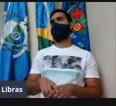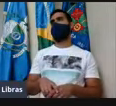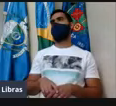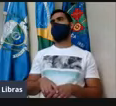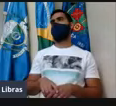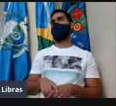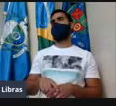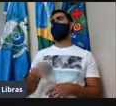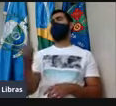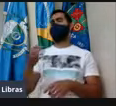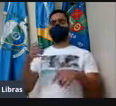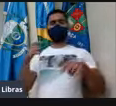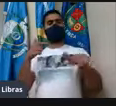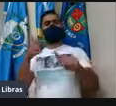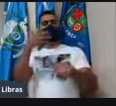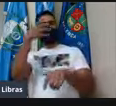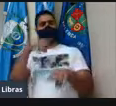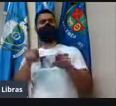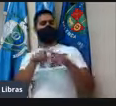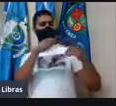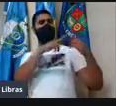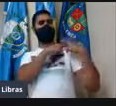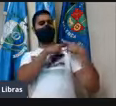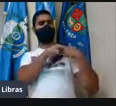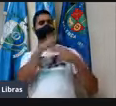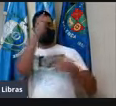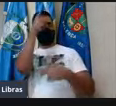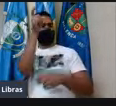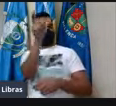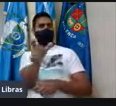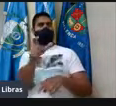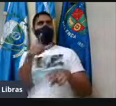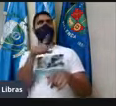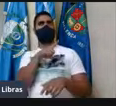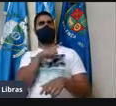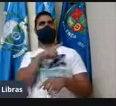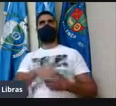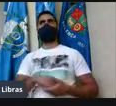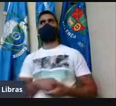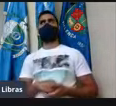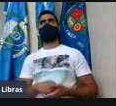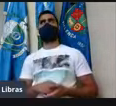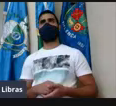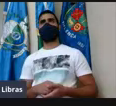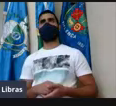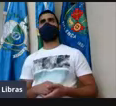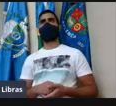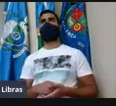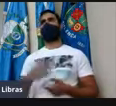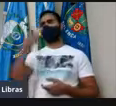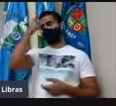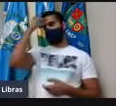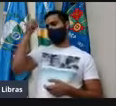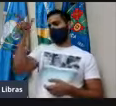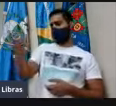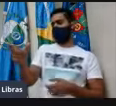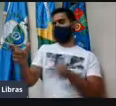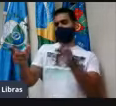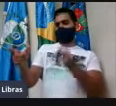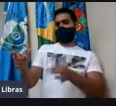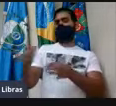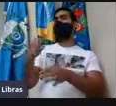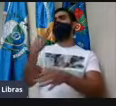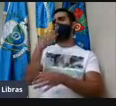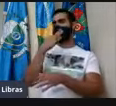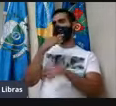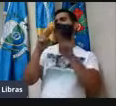competência, da seriedade e da responsabilidade que esse cidadão valenciano tem. De ser uma pessoa íntegra, correta, que